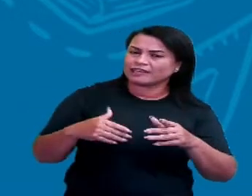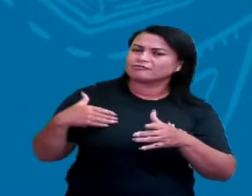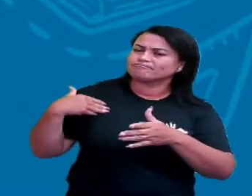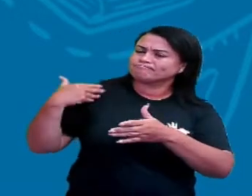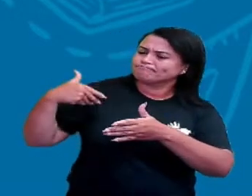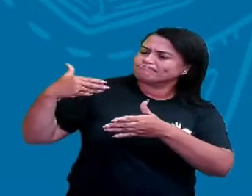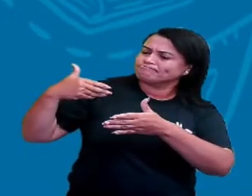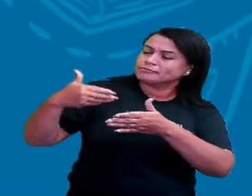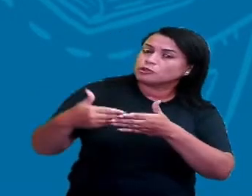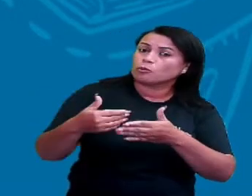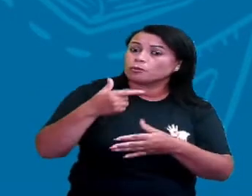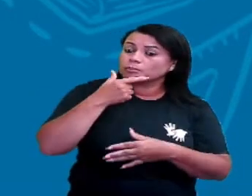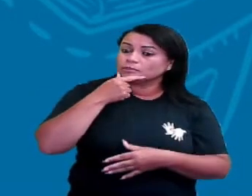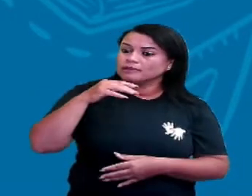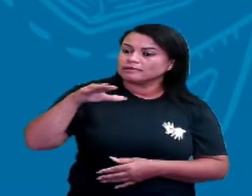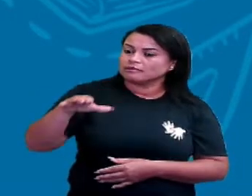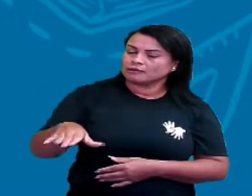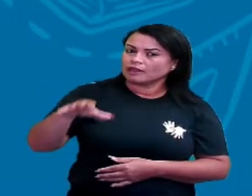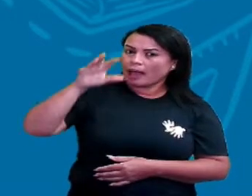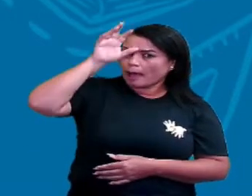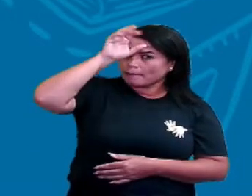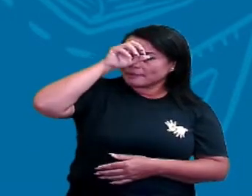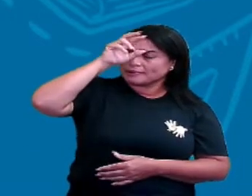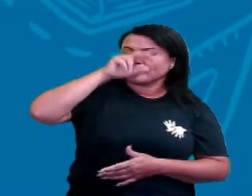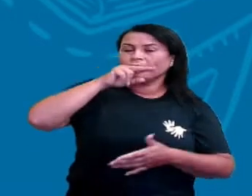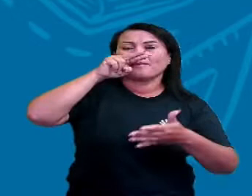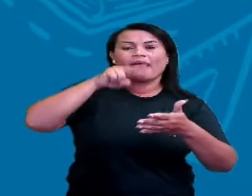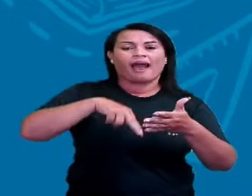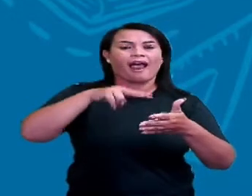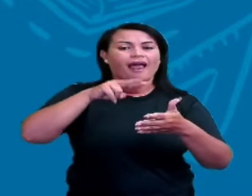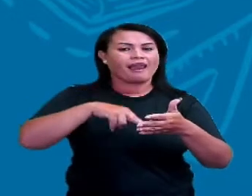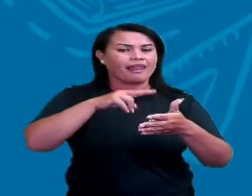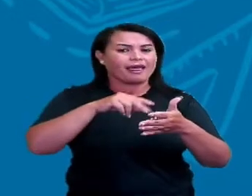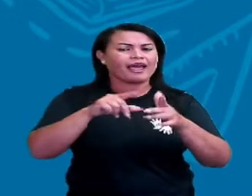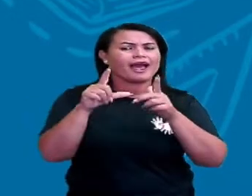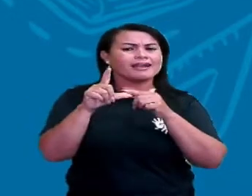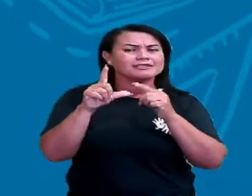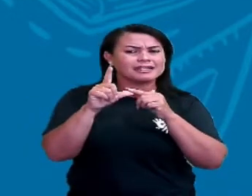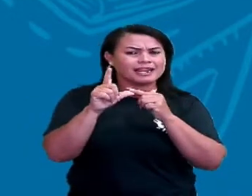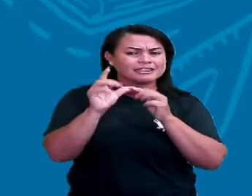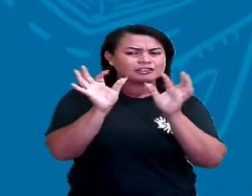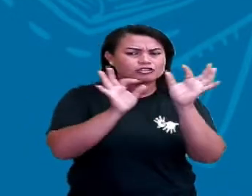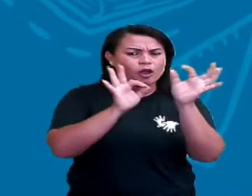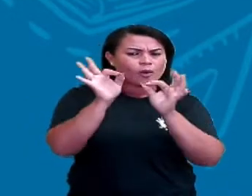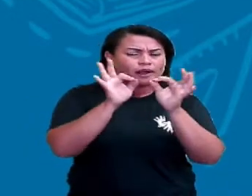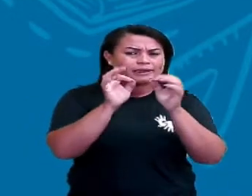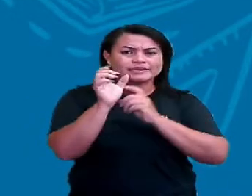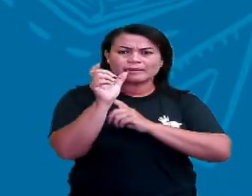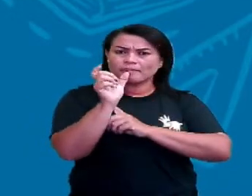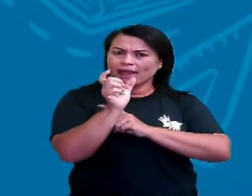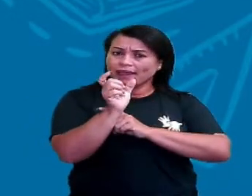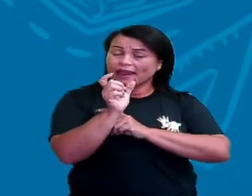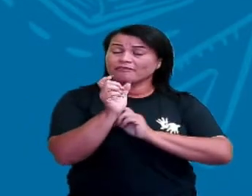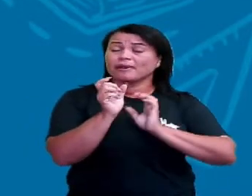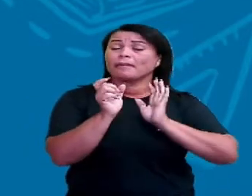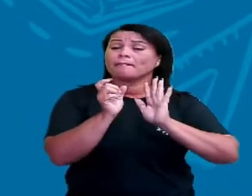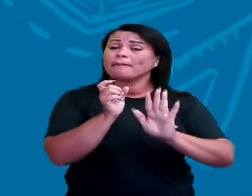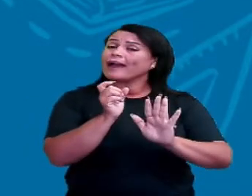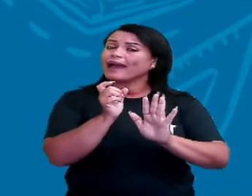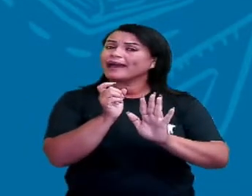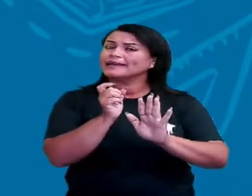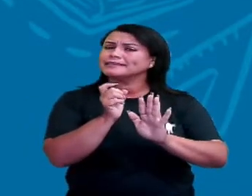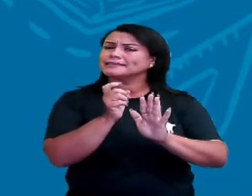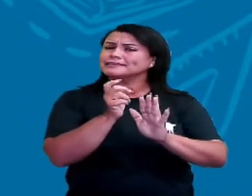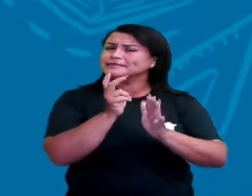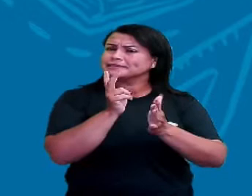ele aprendeu a ler as letras que formam palavras, mas nem